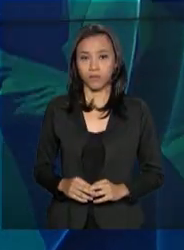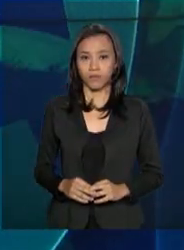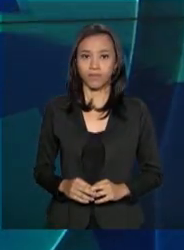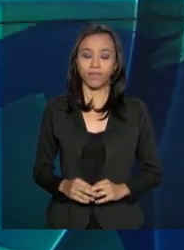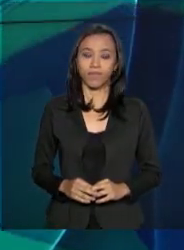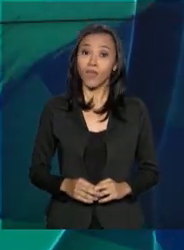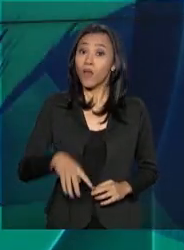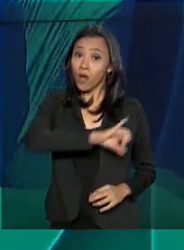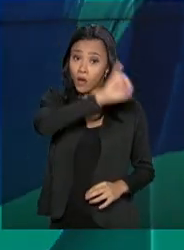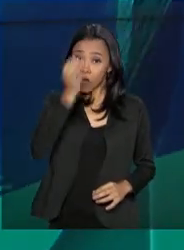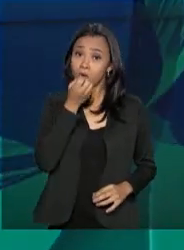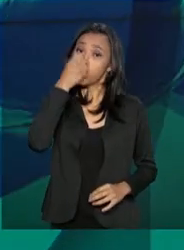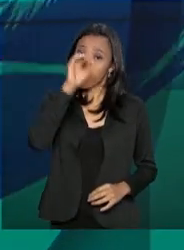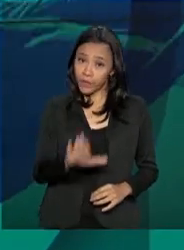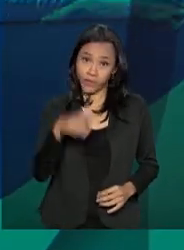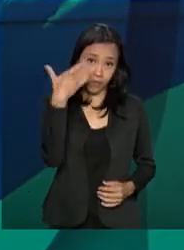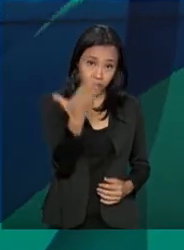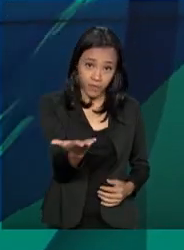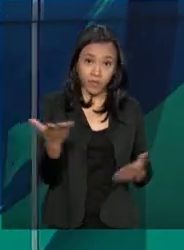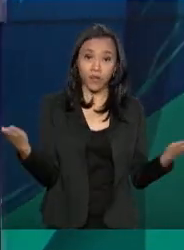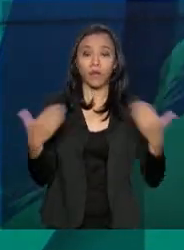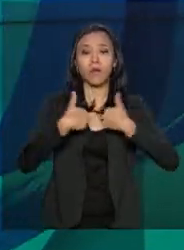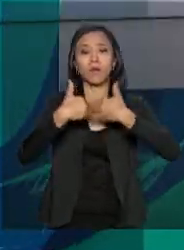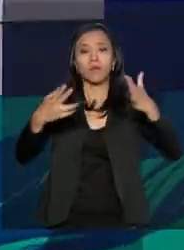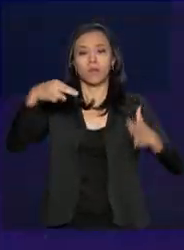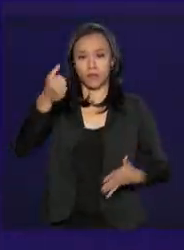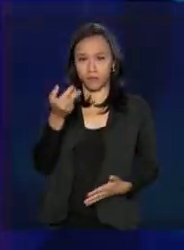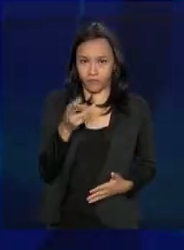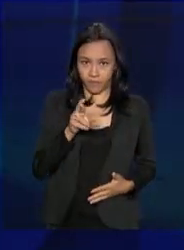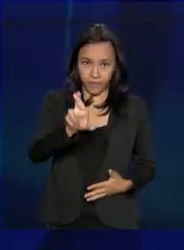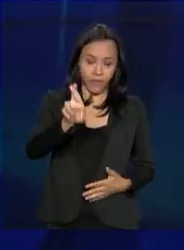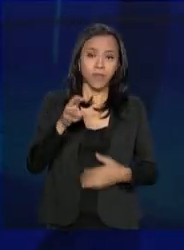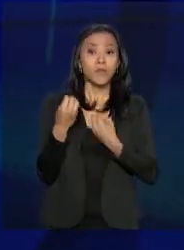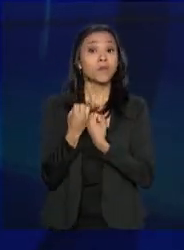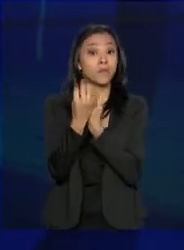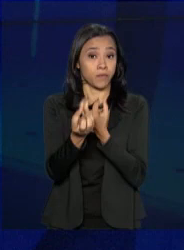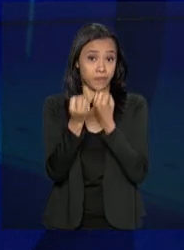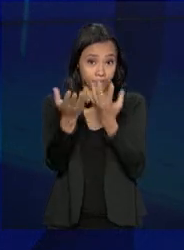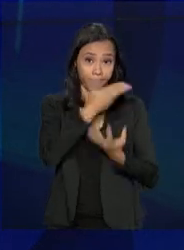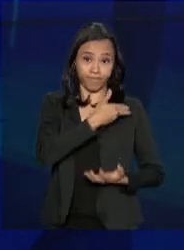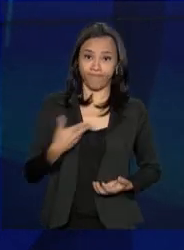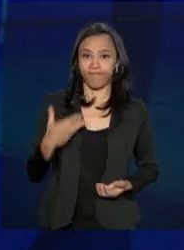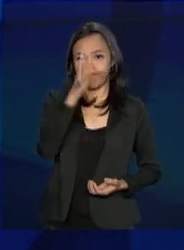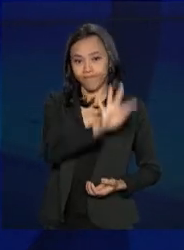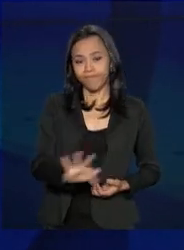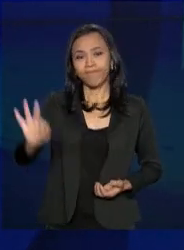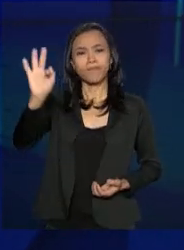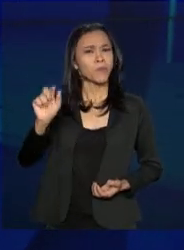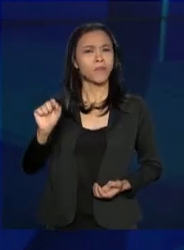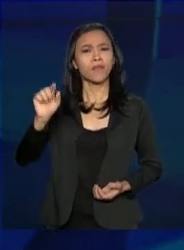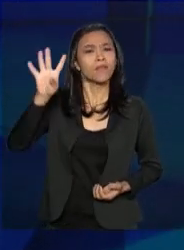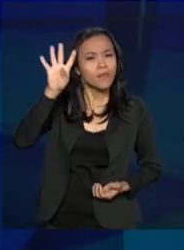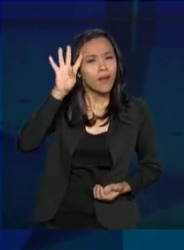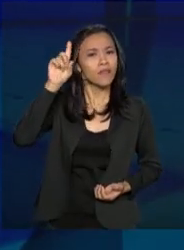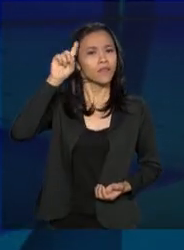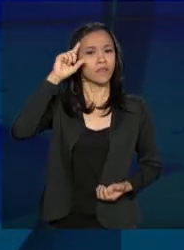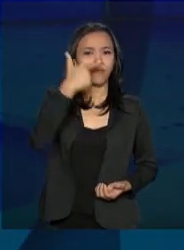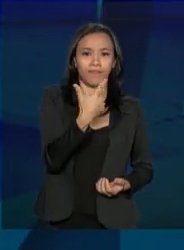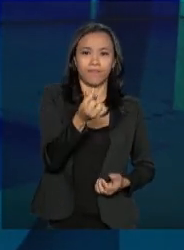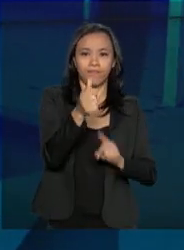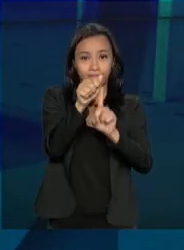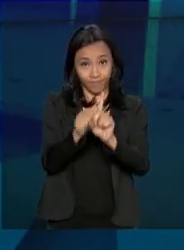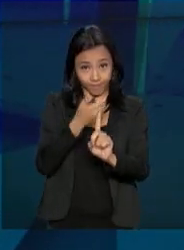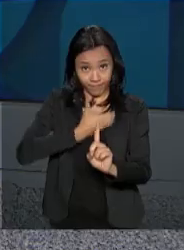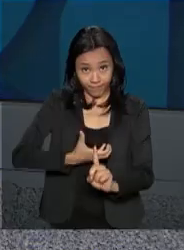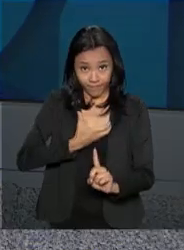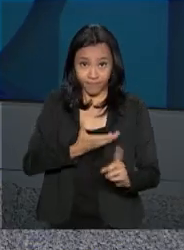olá boa tarde pra você começa agora o repórter nbr com as notícias do governo federal desta quarta-feira 26 de